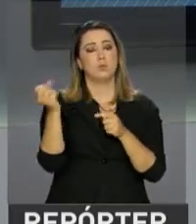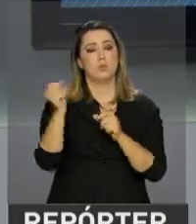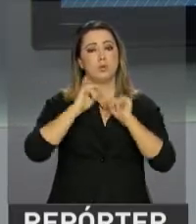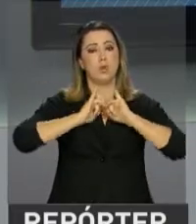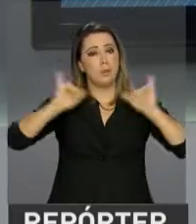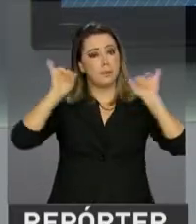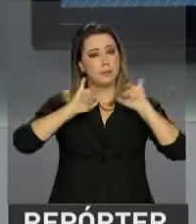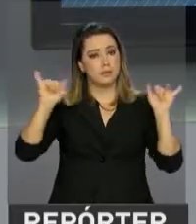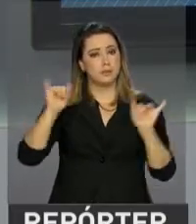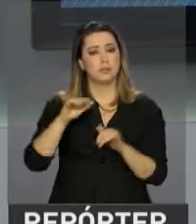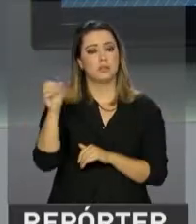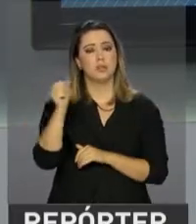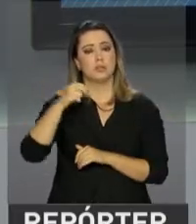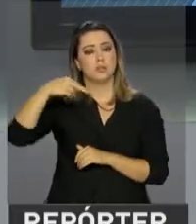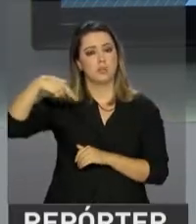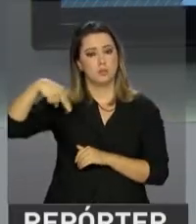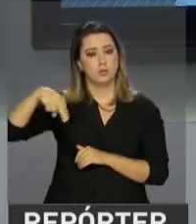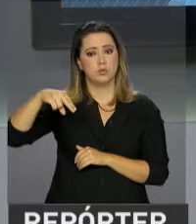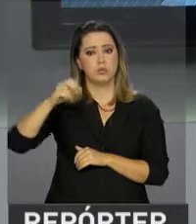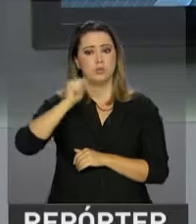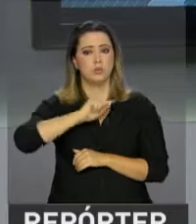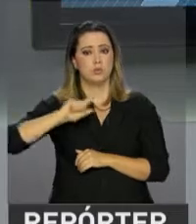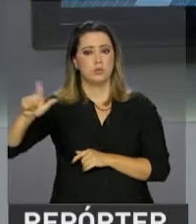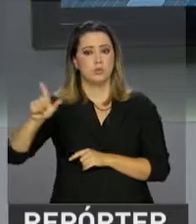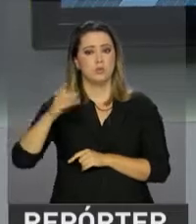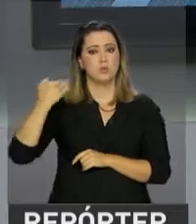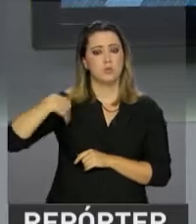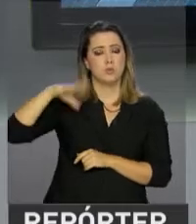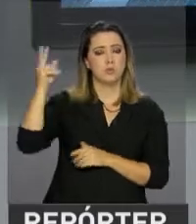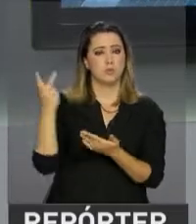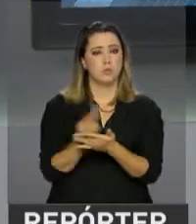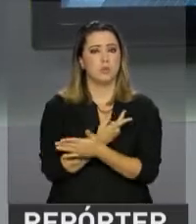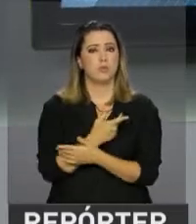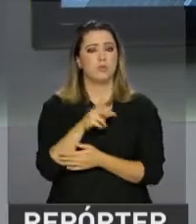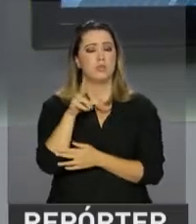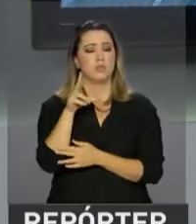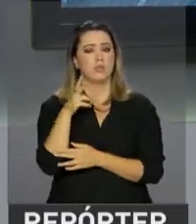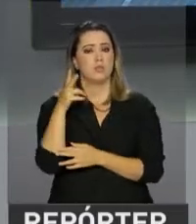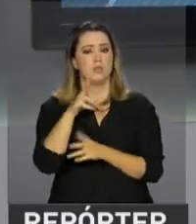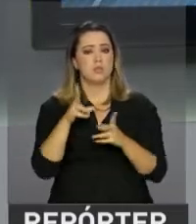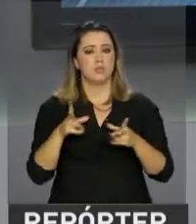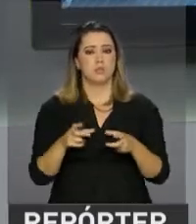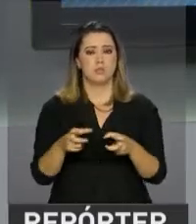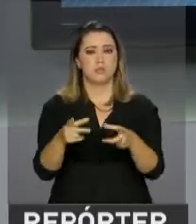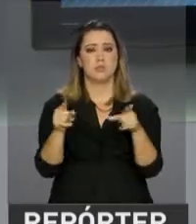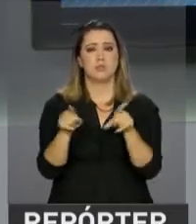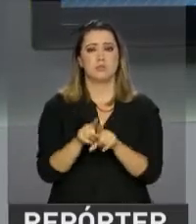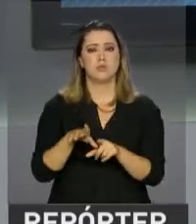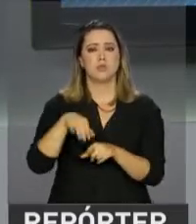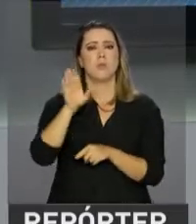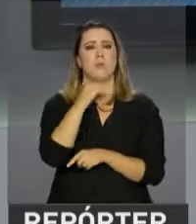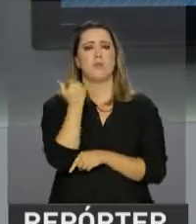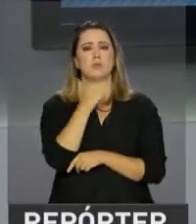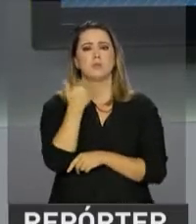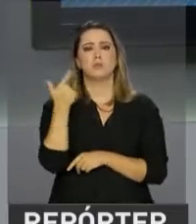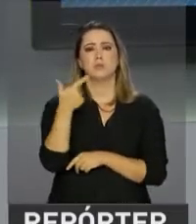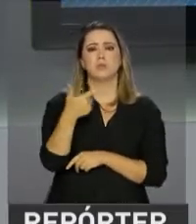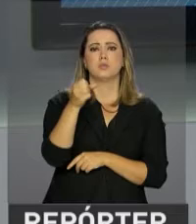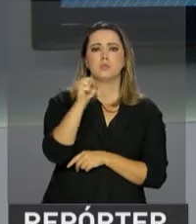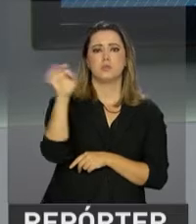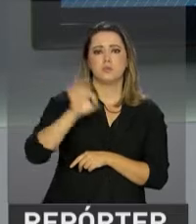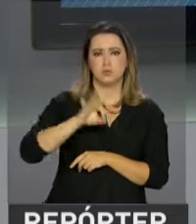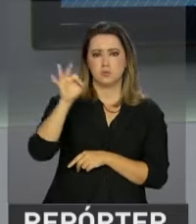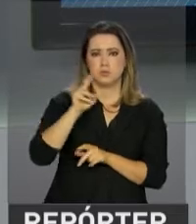brasileira de urologia esse é o tipo mais comum câncer entre os homens é a causa de morte de mais de 28%